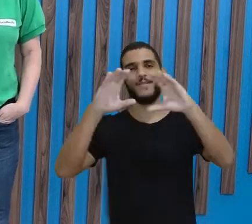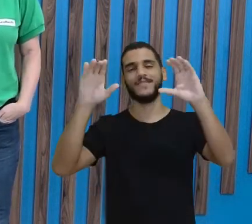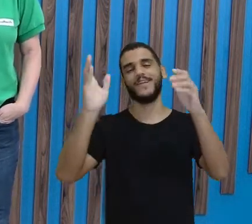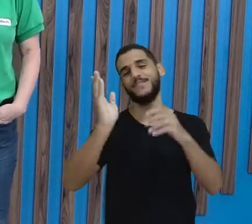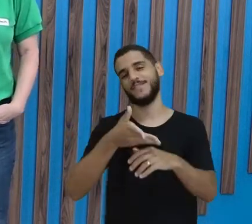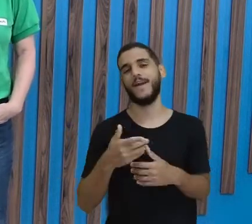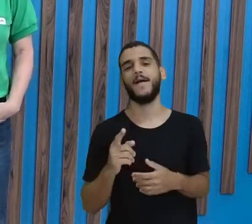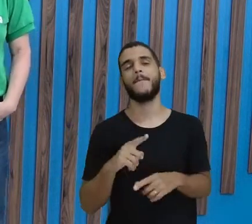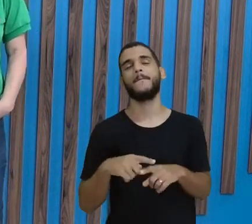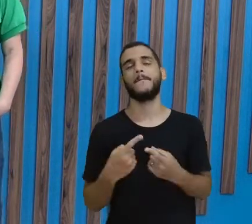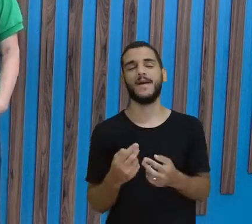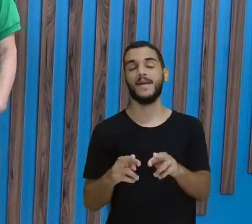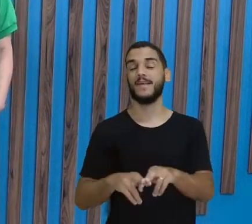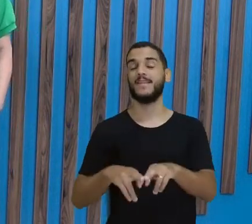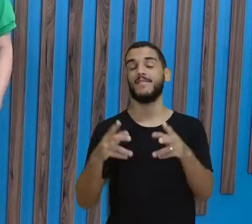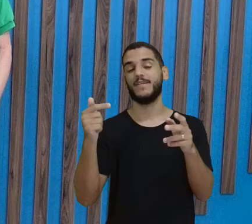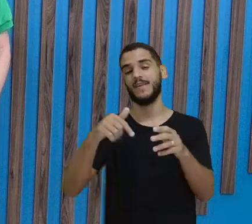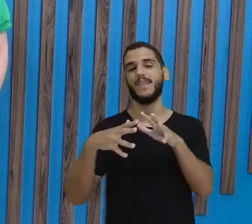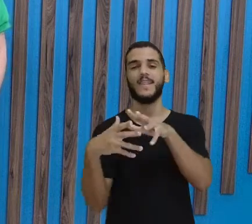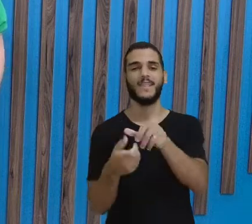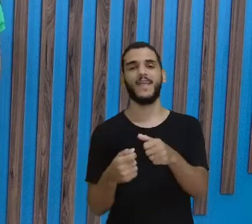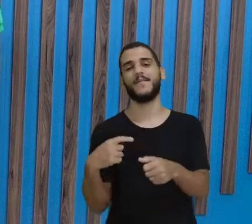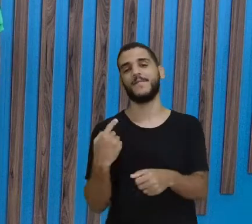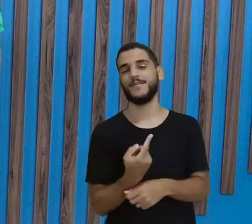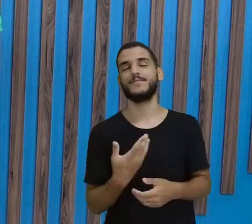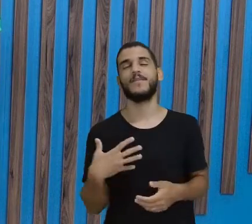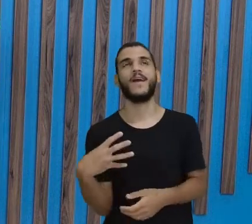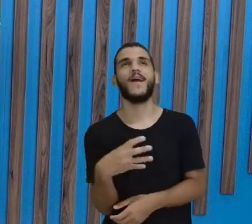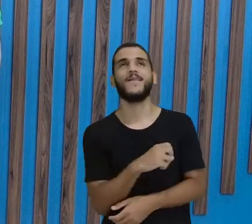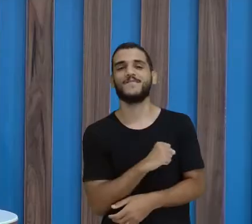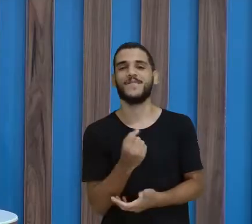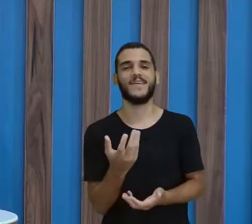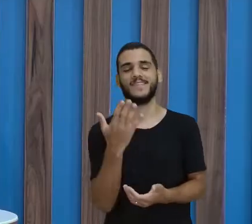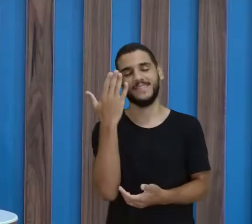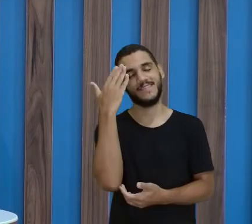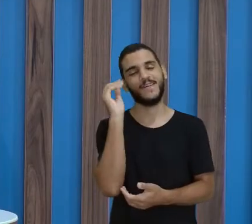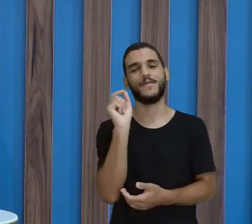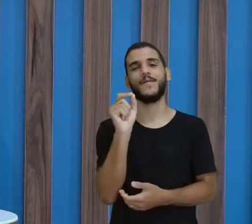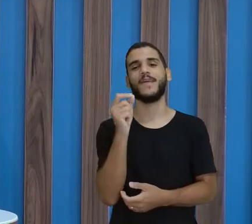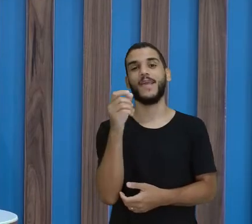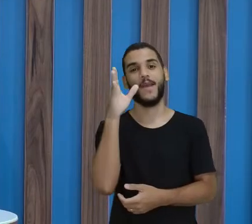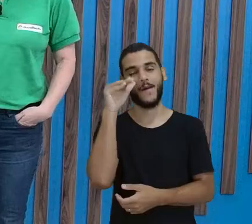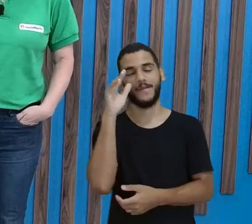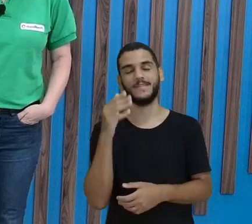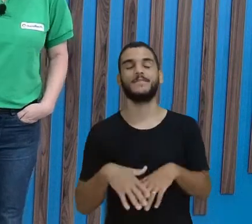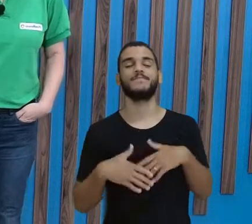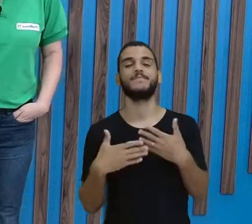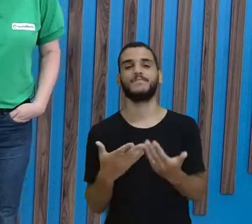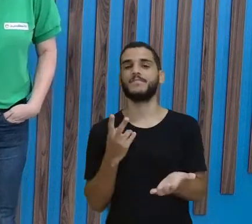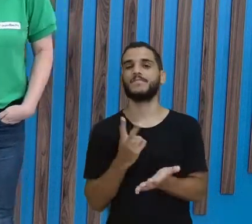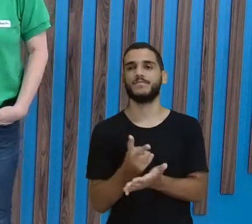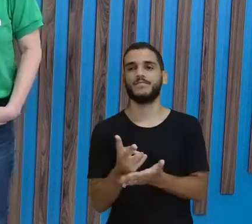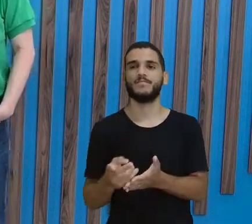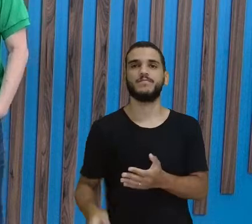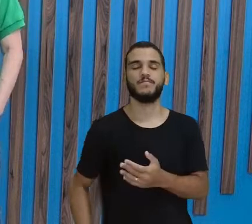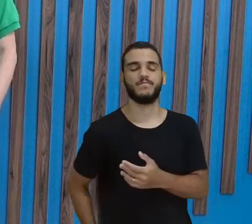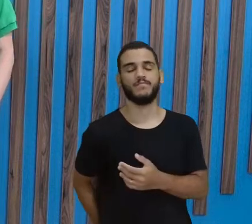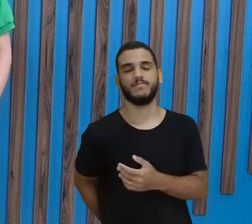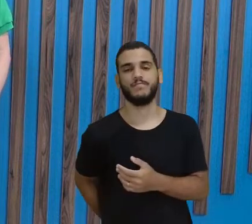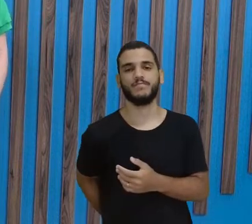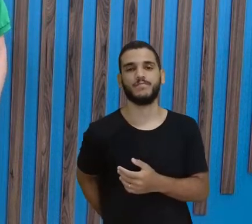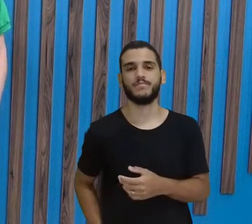toda a diferença para a música. Só curiosidade aí para a gente ver. Amei saber dessa curiosidade. Legal. Vamos seguir então? Vamos Olha lá. só. Olha,